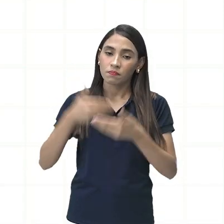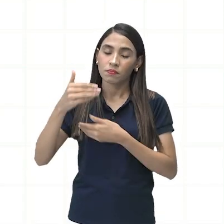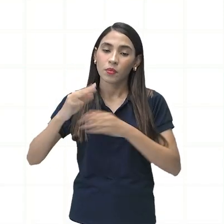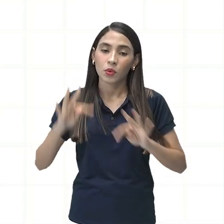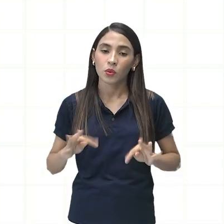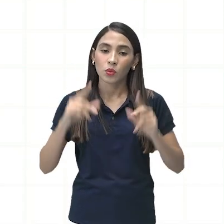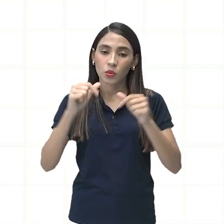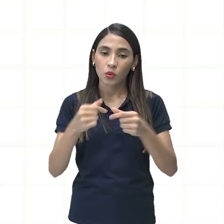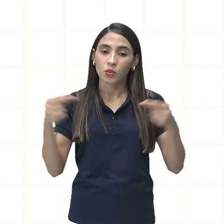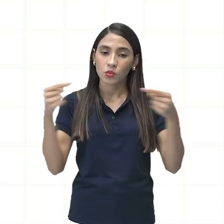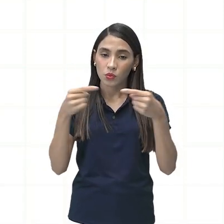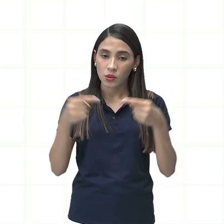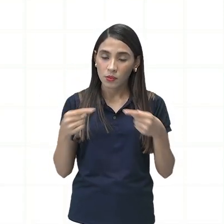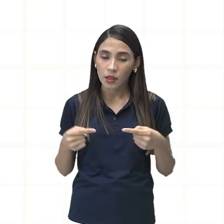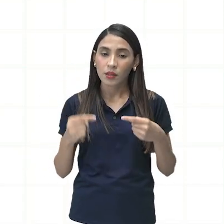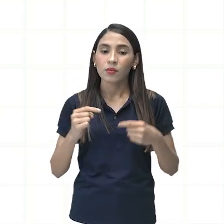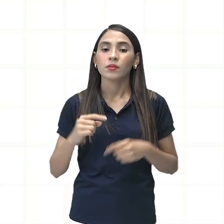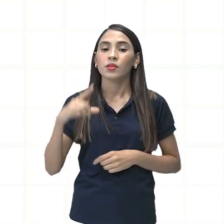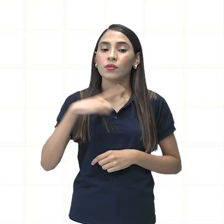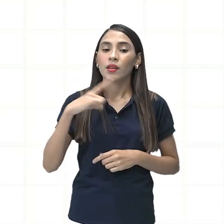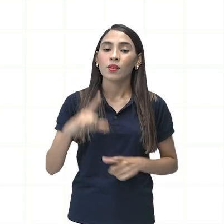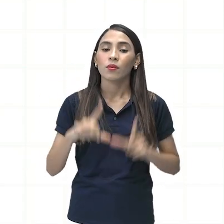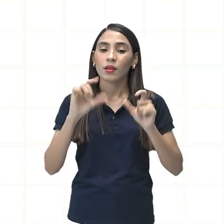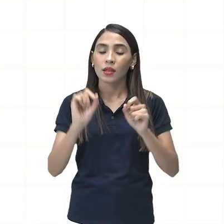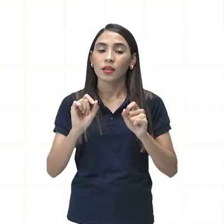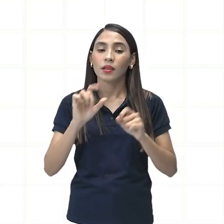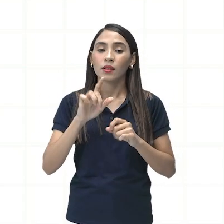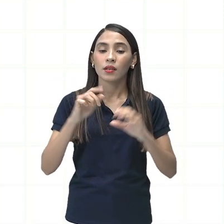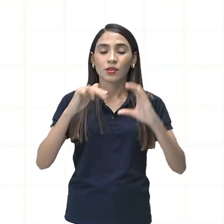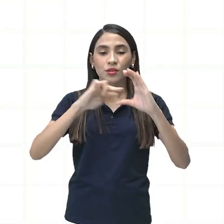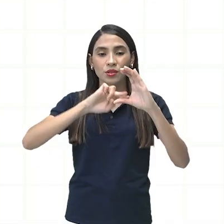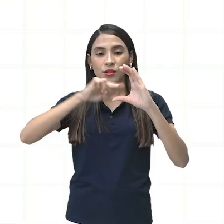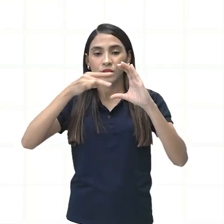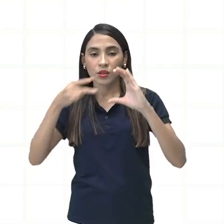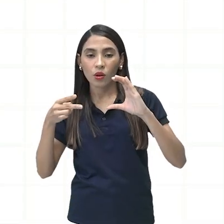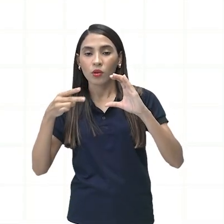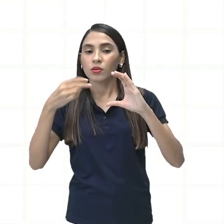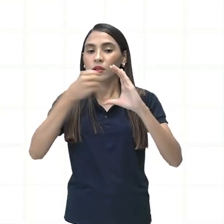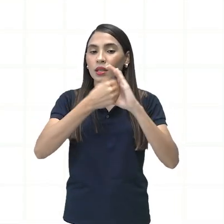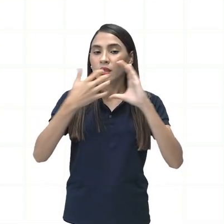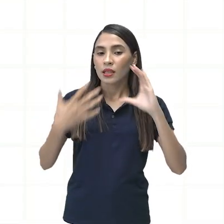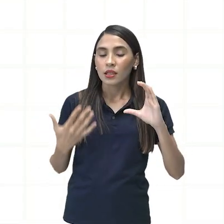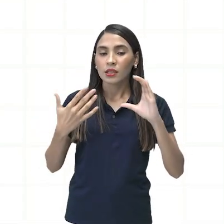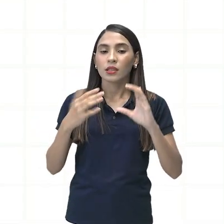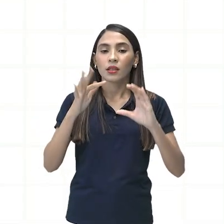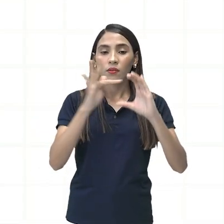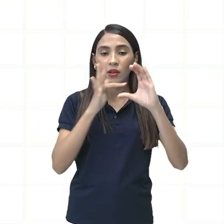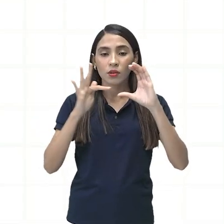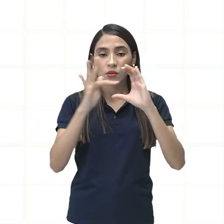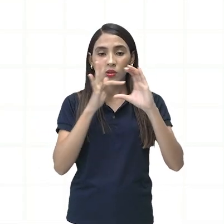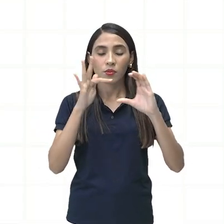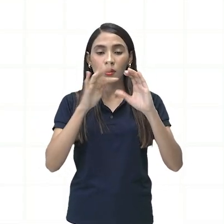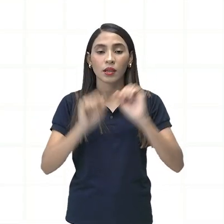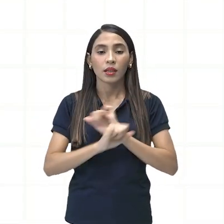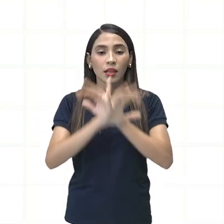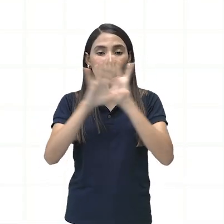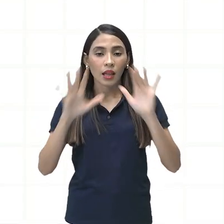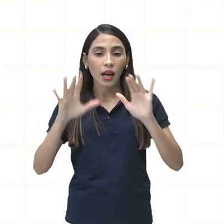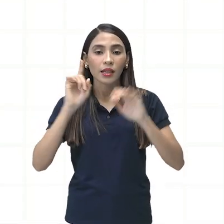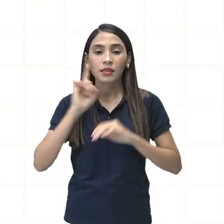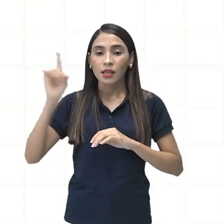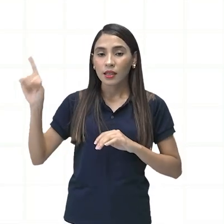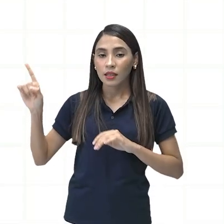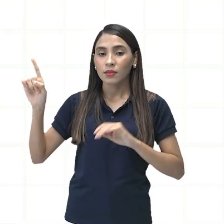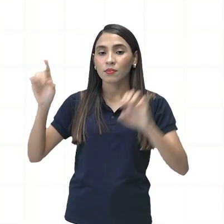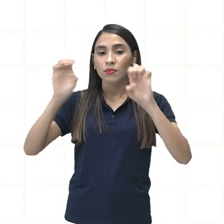todos esses cruzamentos que geraram esses genótipos com essas características fenotípicas evidenciadas